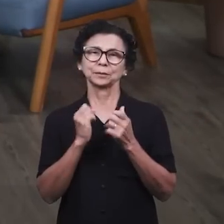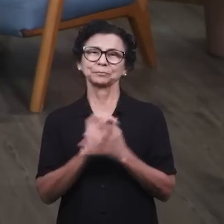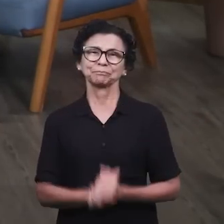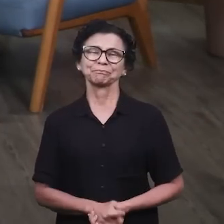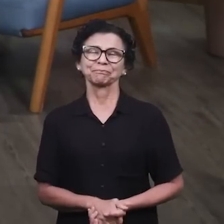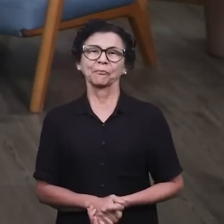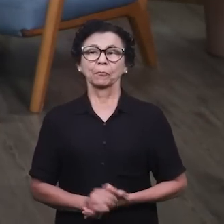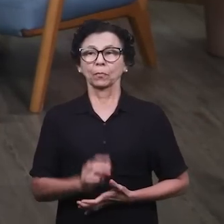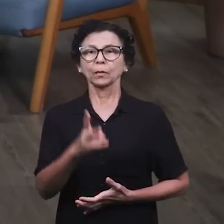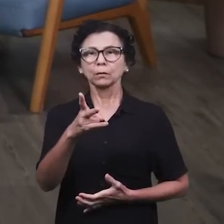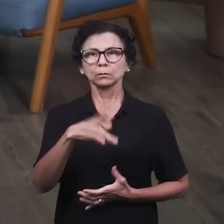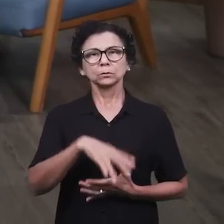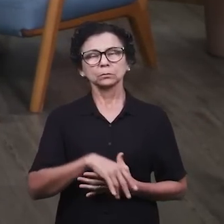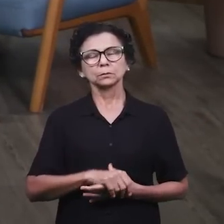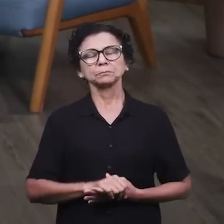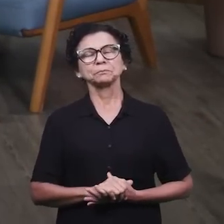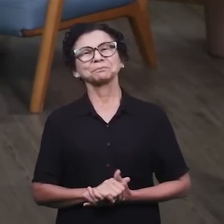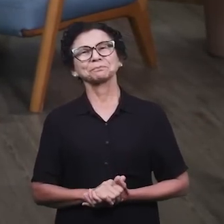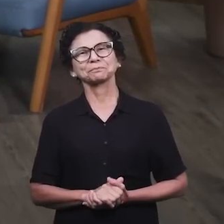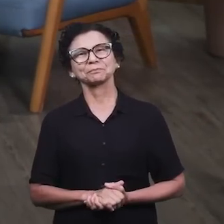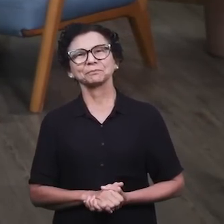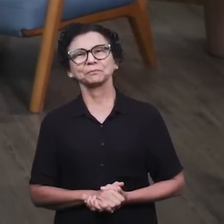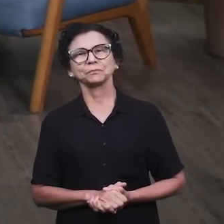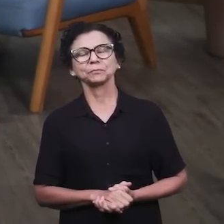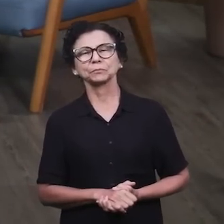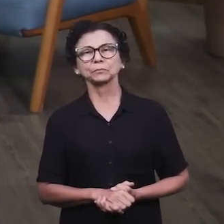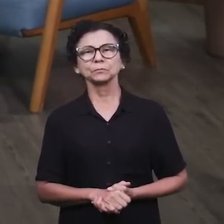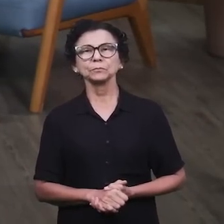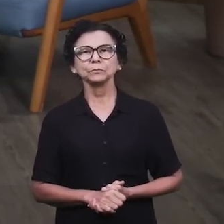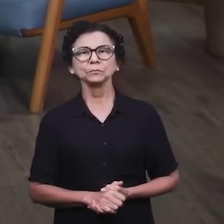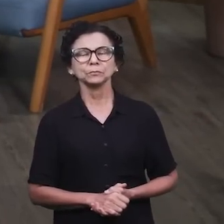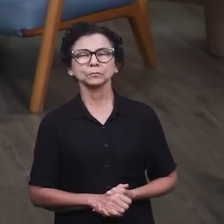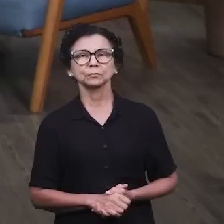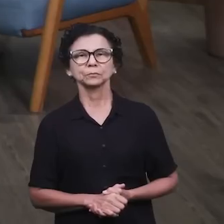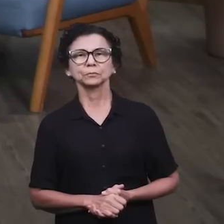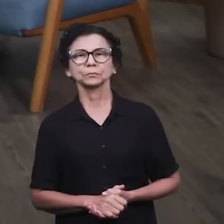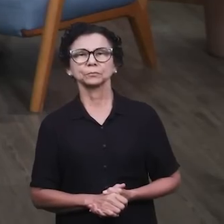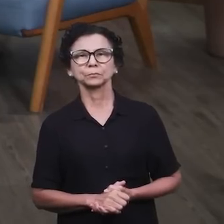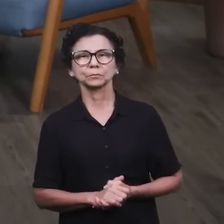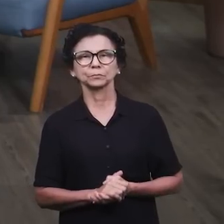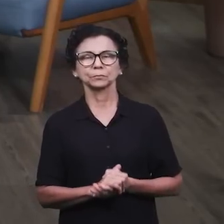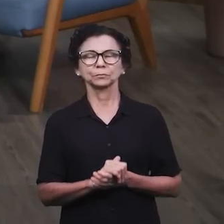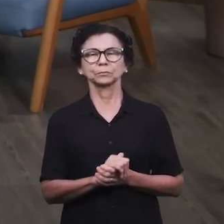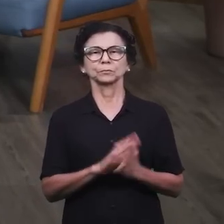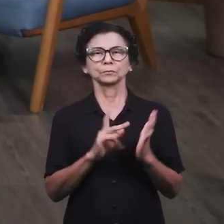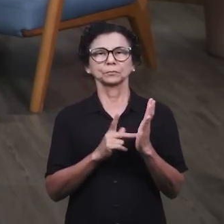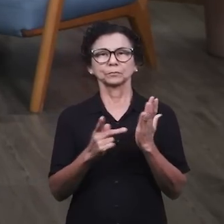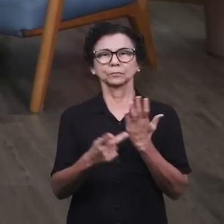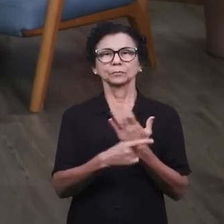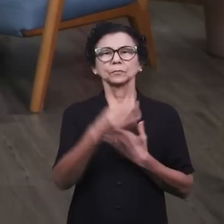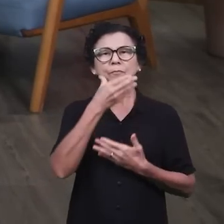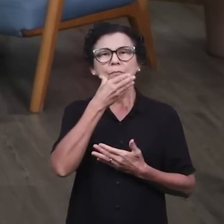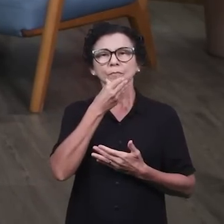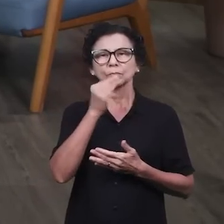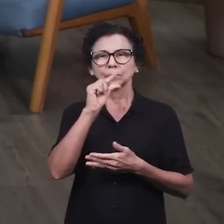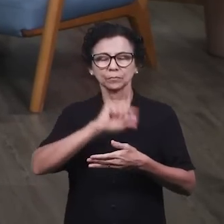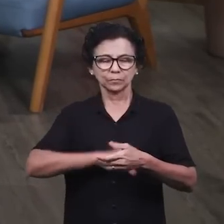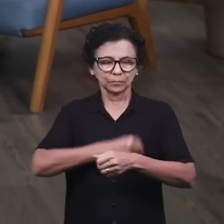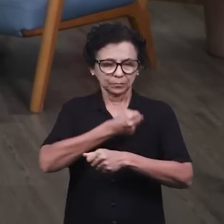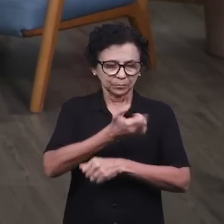vidas, é a palavra que perdoa, que transforma, que liberta, que abençoa os lares, e é o que nós mais